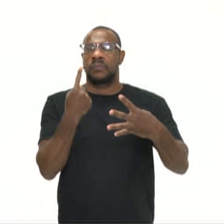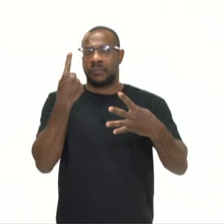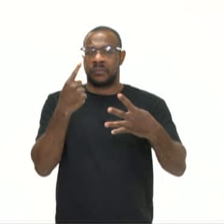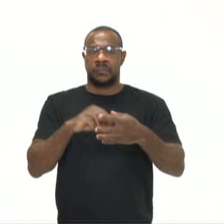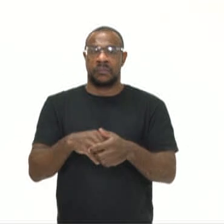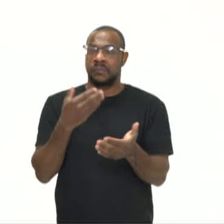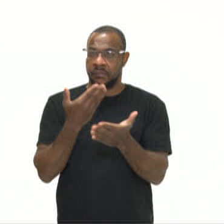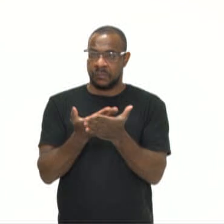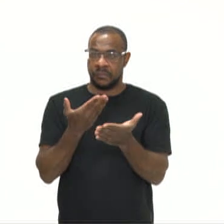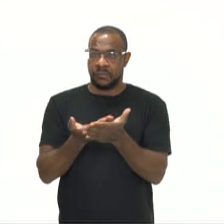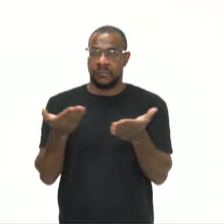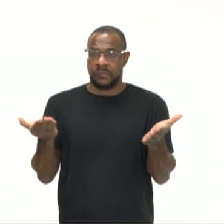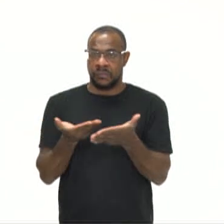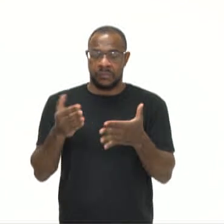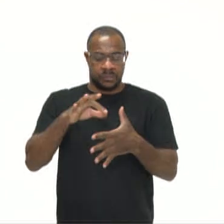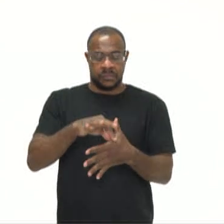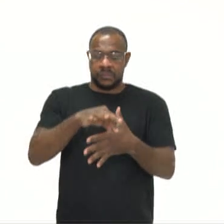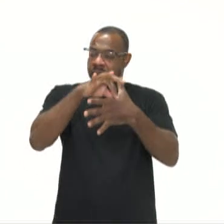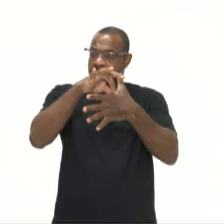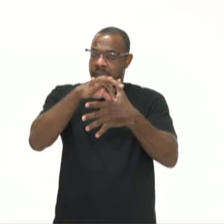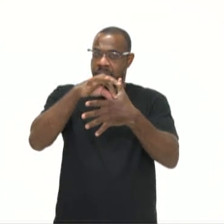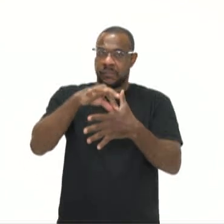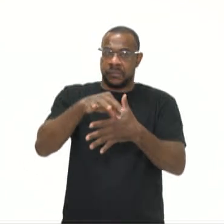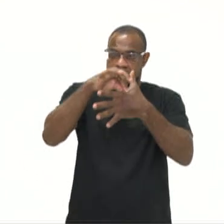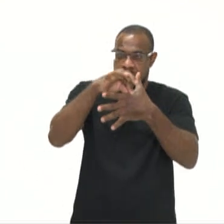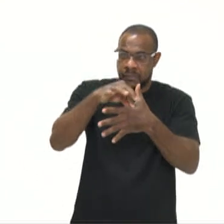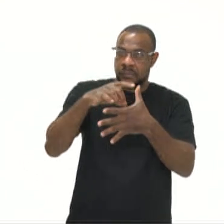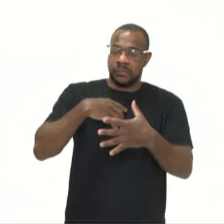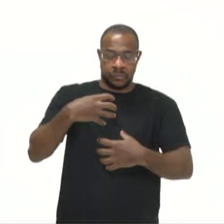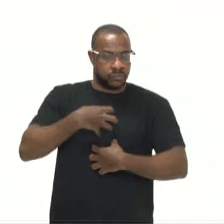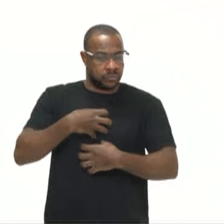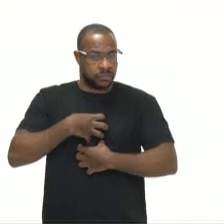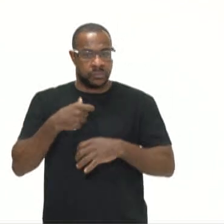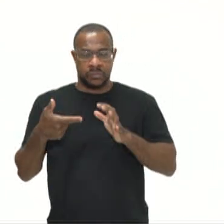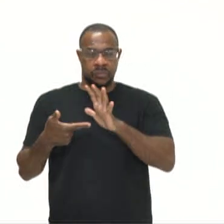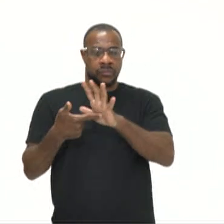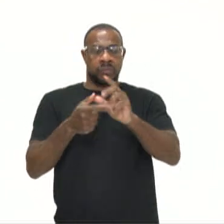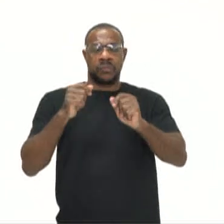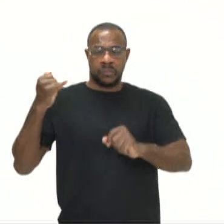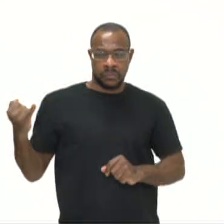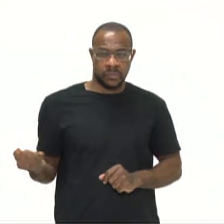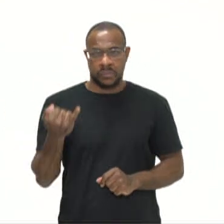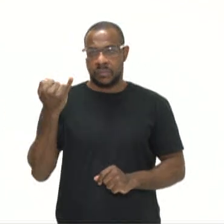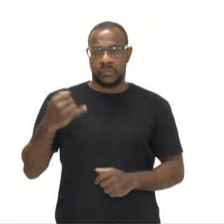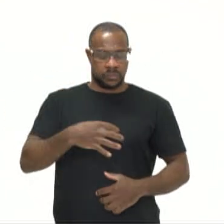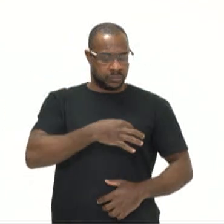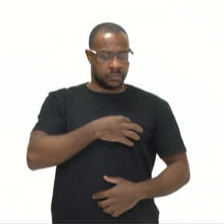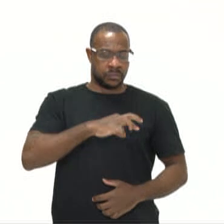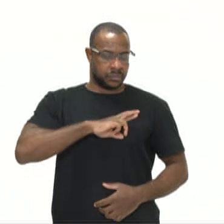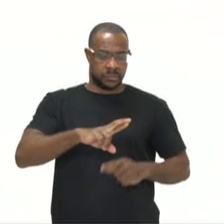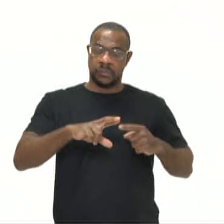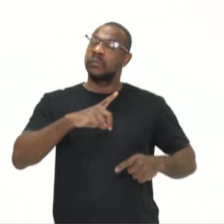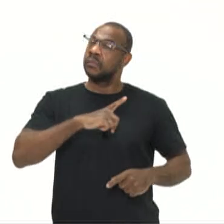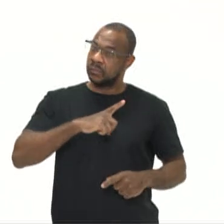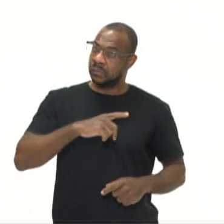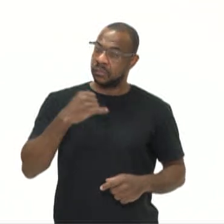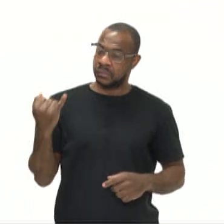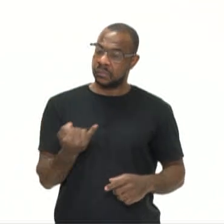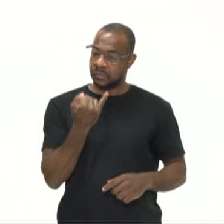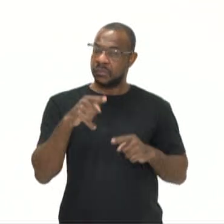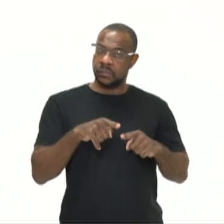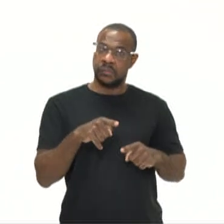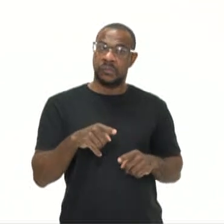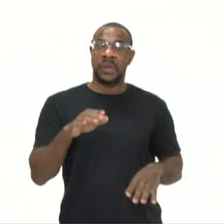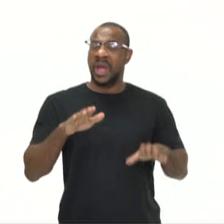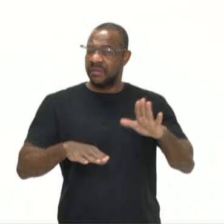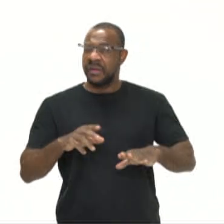o diálogo interreligioso, lembrando lá do Hans King, é uma forma de demonstrar a importância que as religiões possuem.